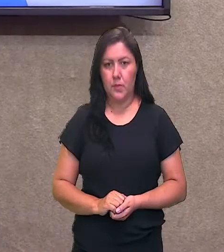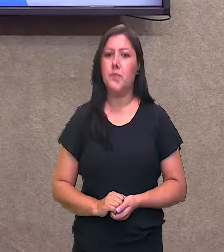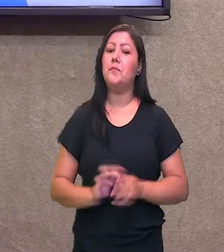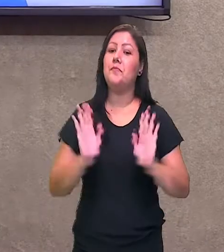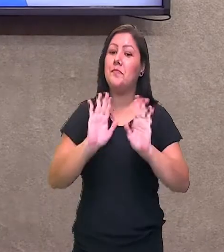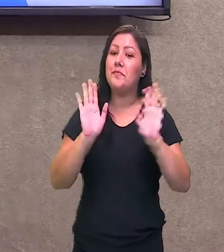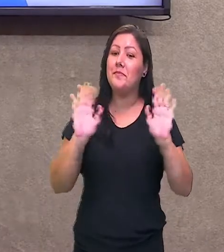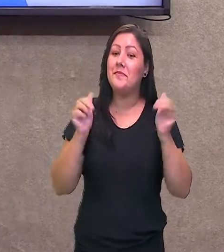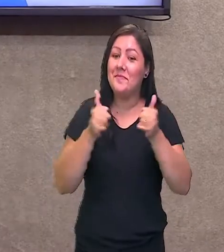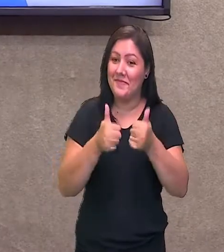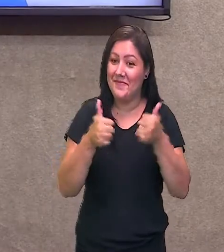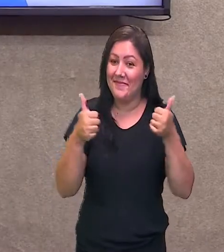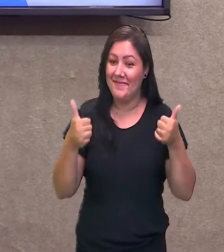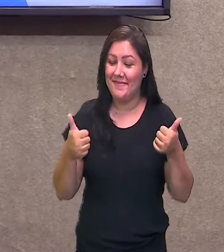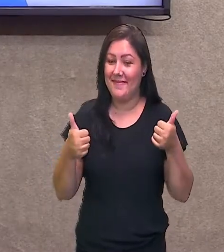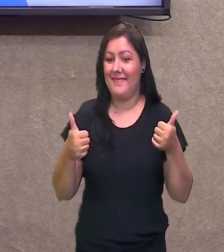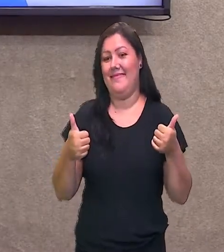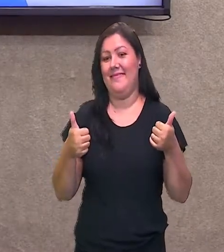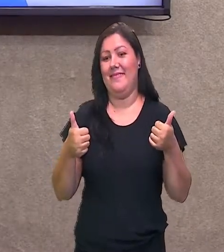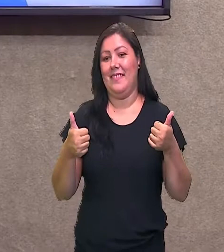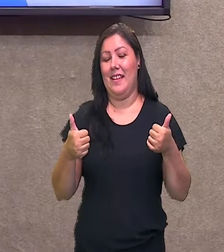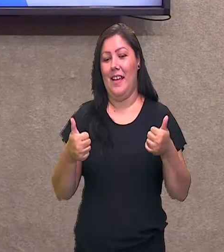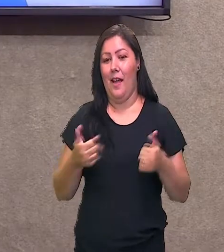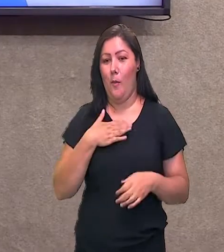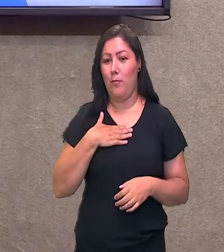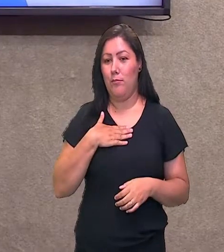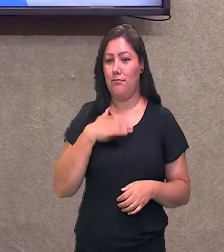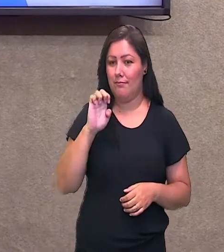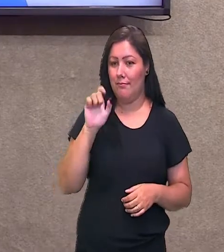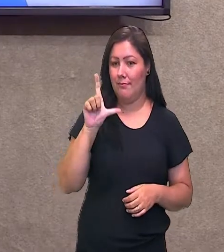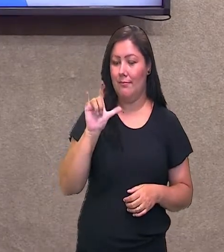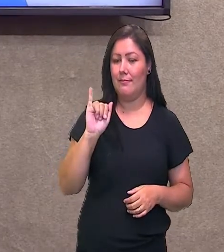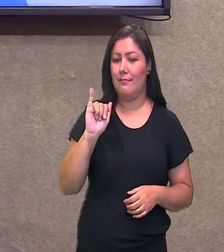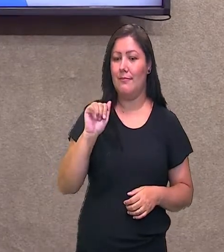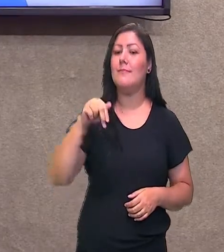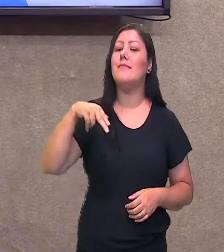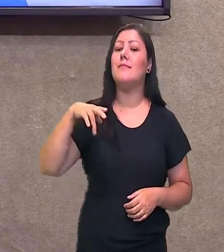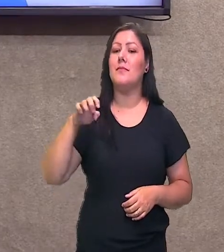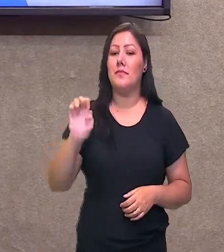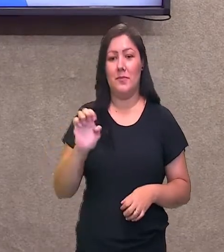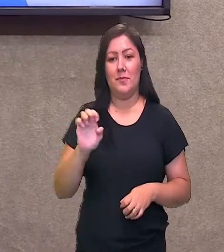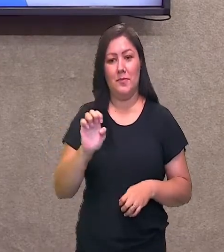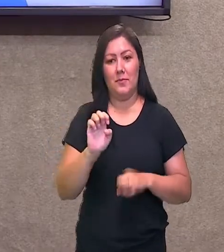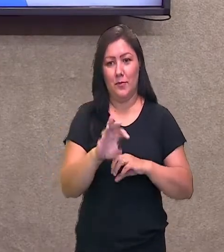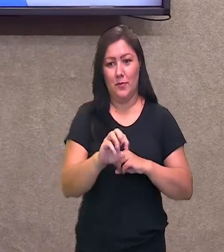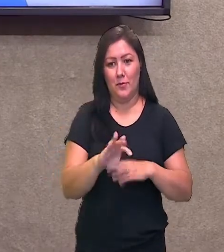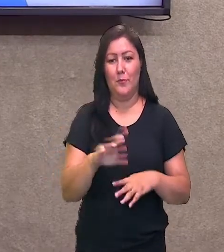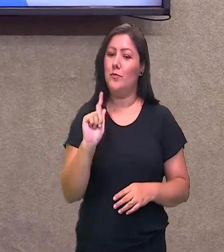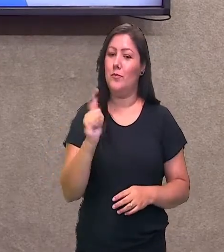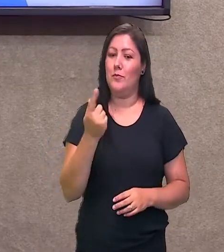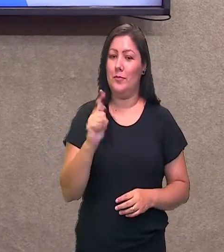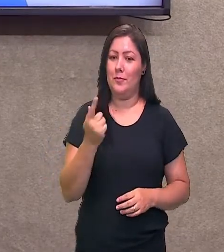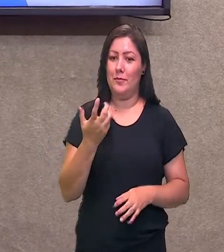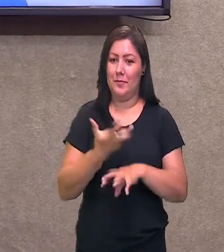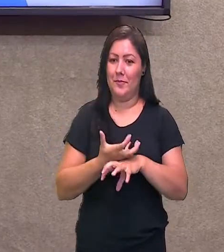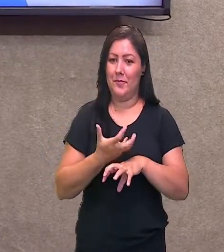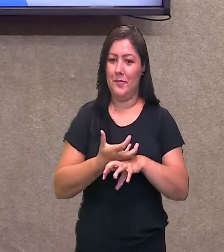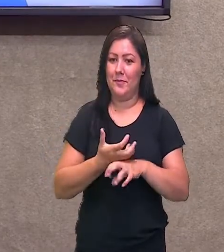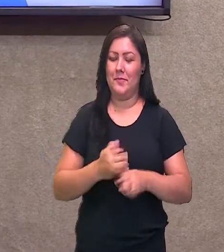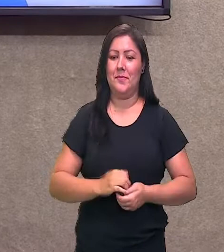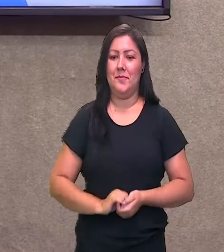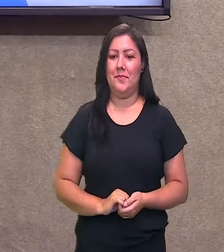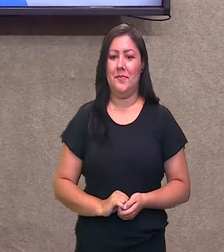Olá, estudante. Tudo bem? Eu sou Eliane, sua professora de Geografia. E hoje nós